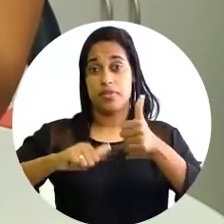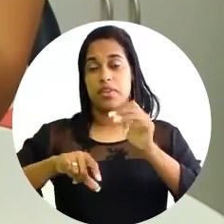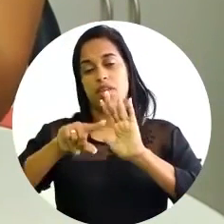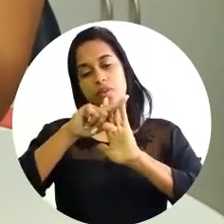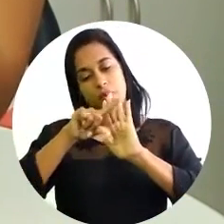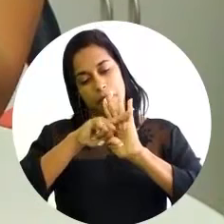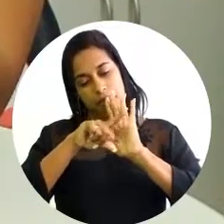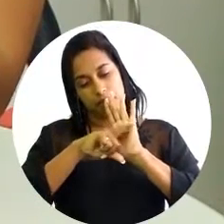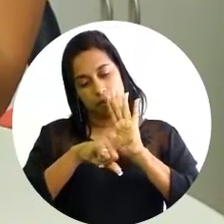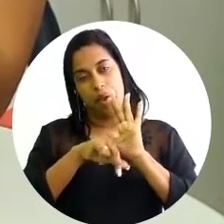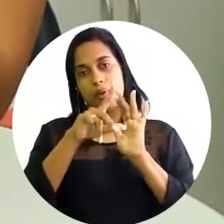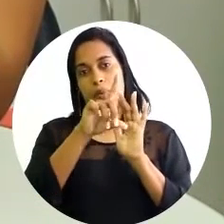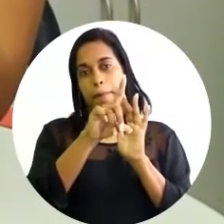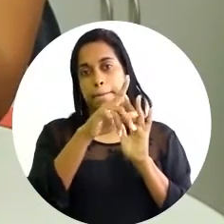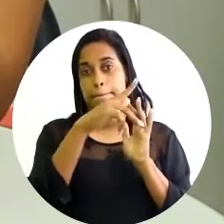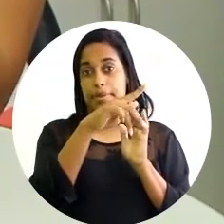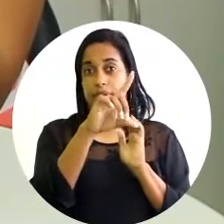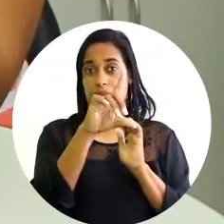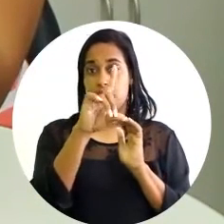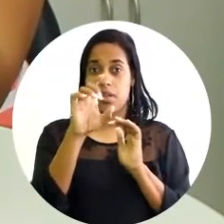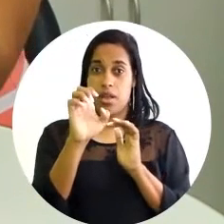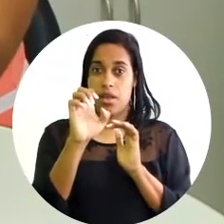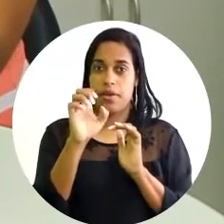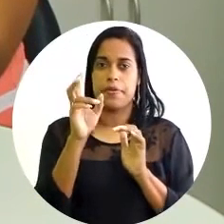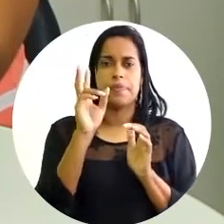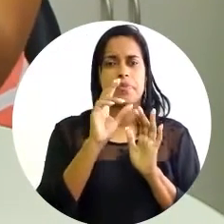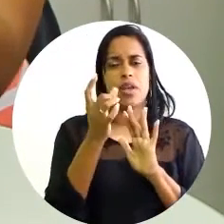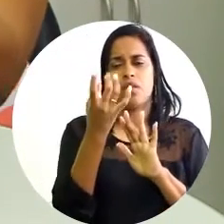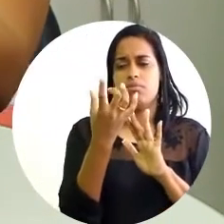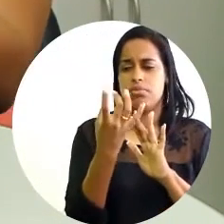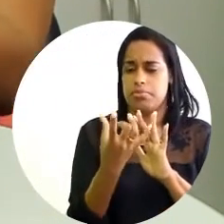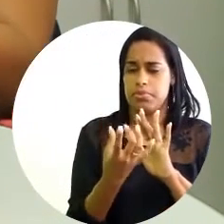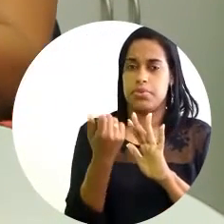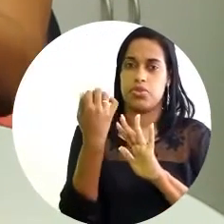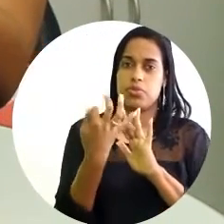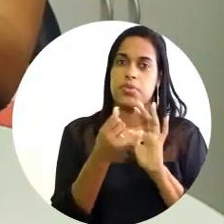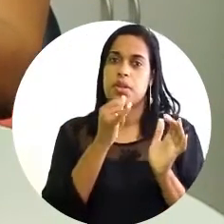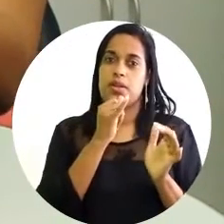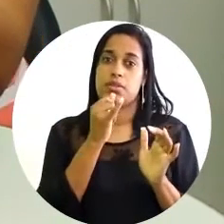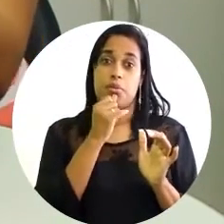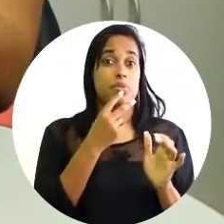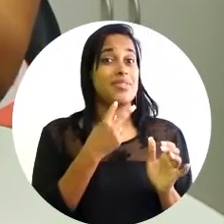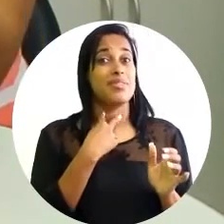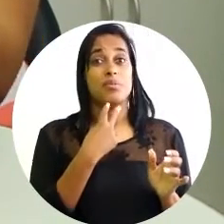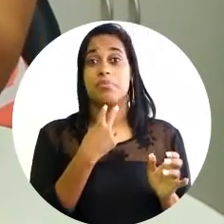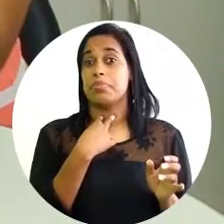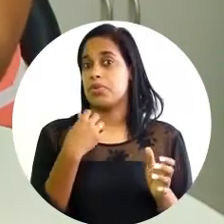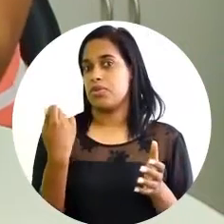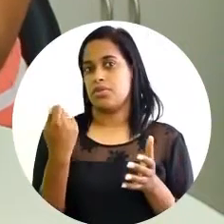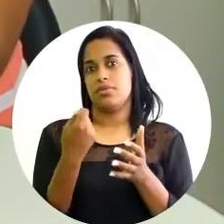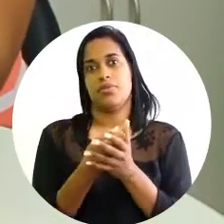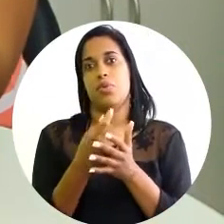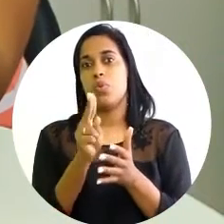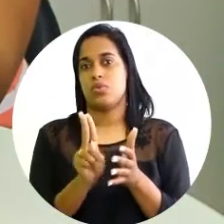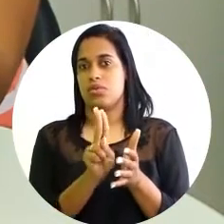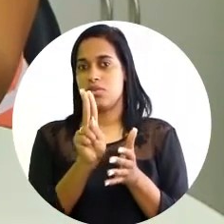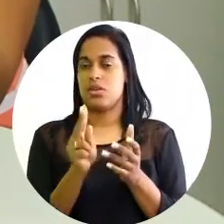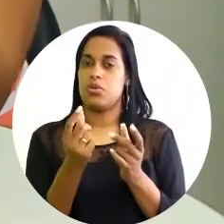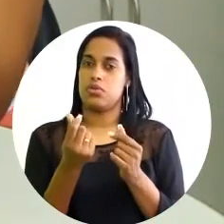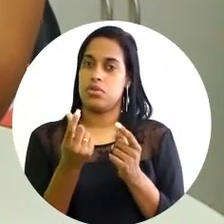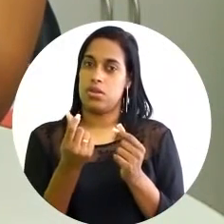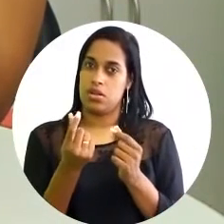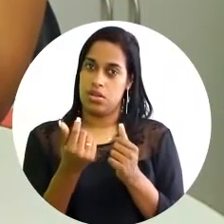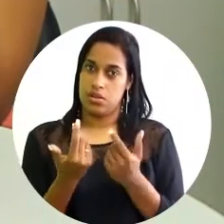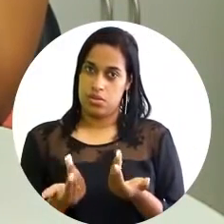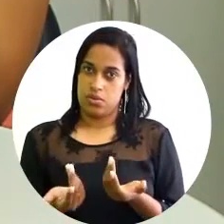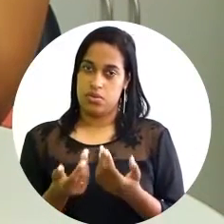verifiquem no manual lá do PDDE, que ele vai elencar vários exemplos onde não pode se gastar o